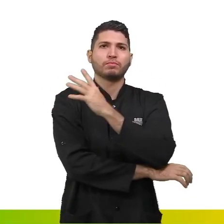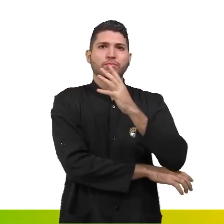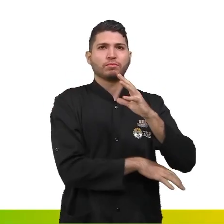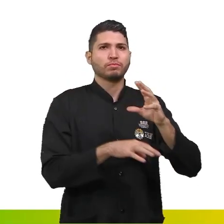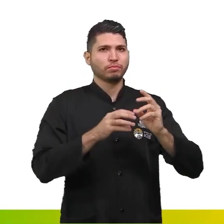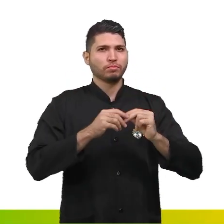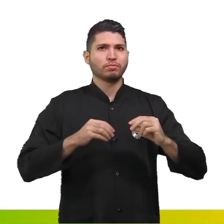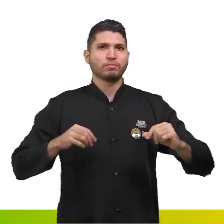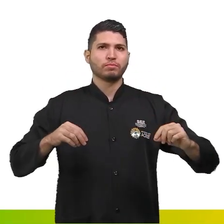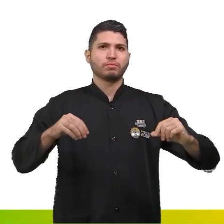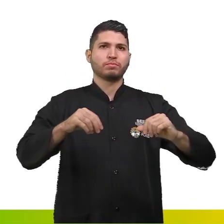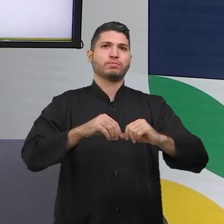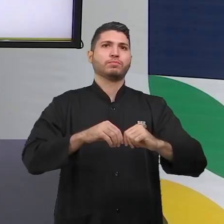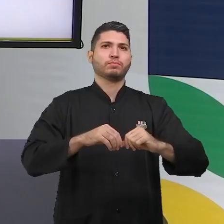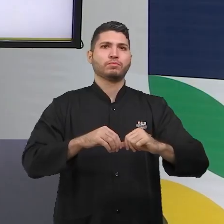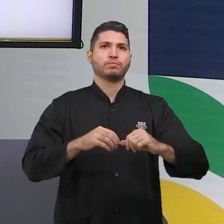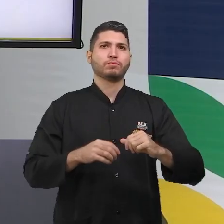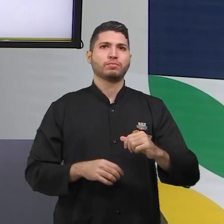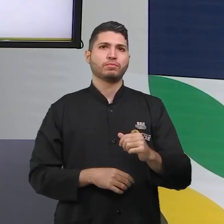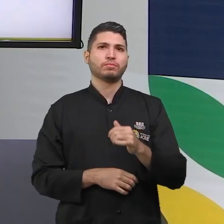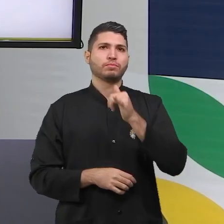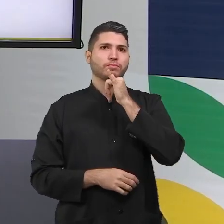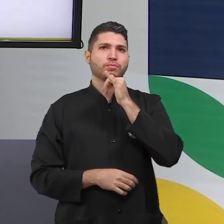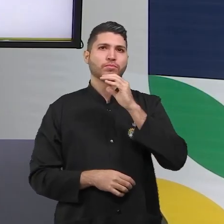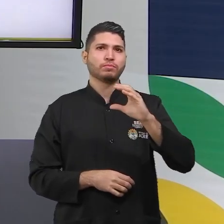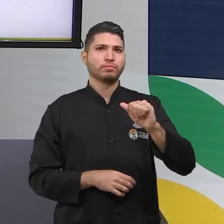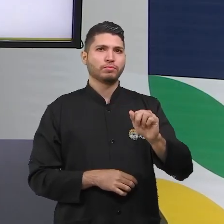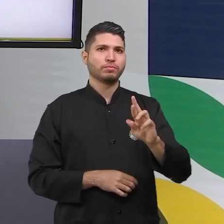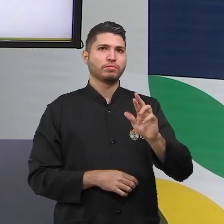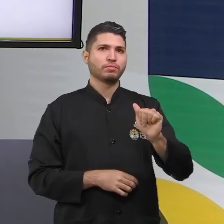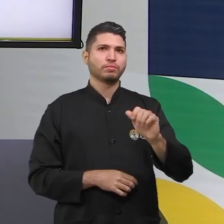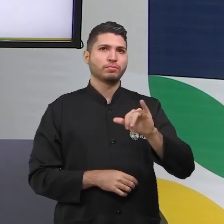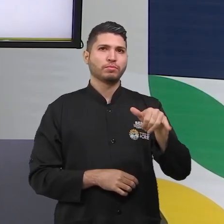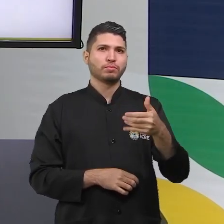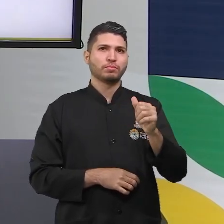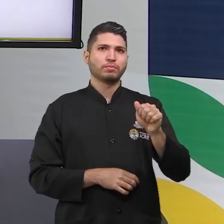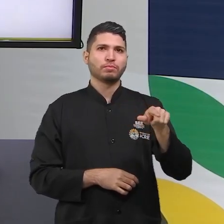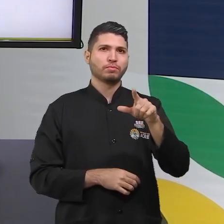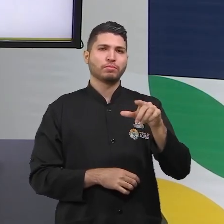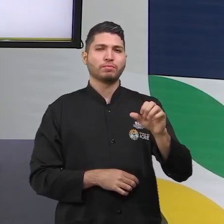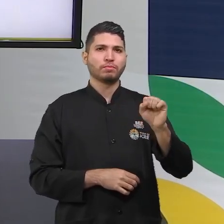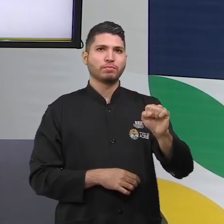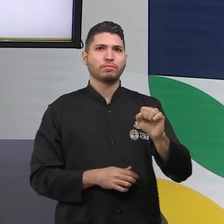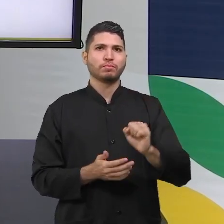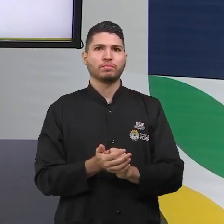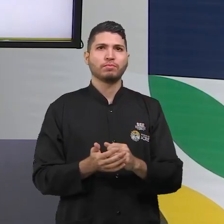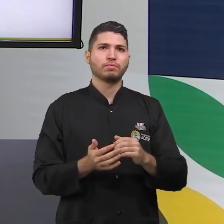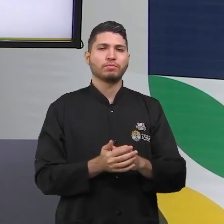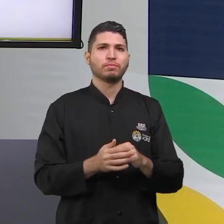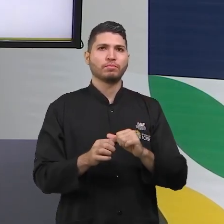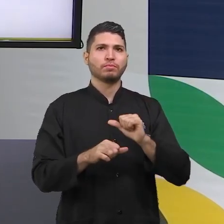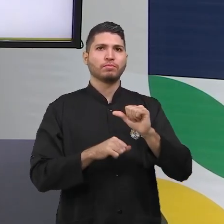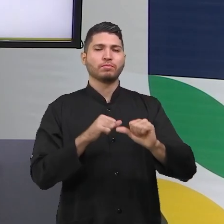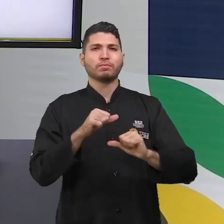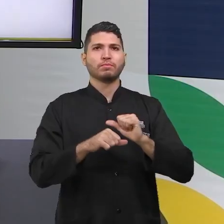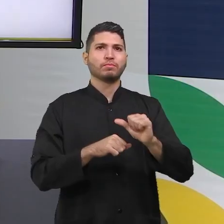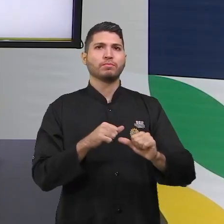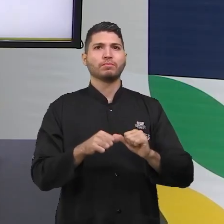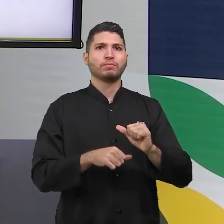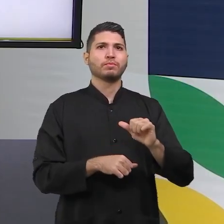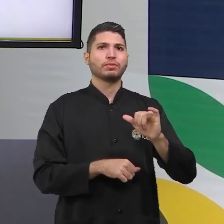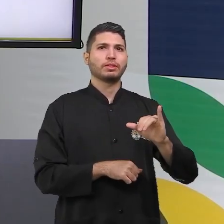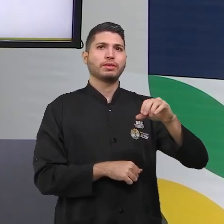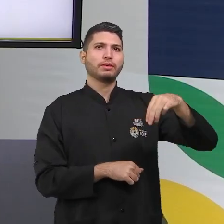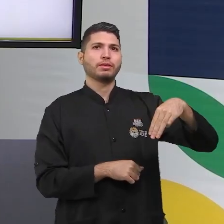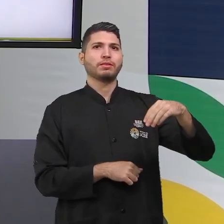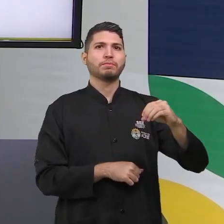você pega, por exemplo, a crença dos Carajás, que trocaram a imortalidade pela liberdade, por isso é difícil